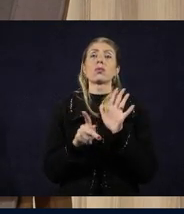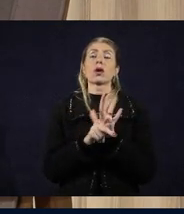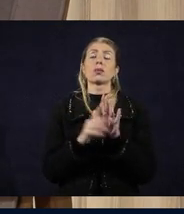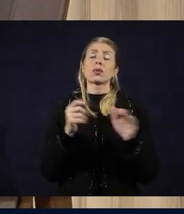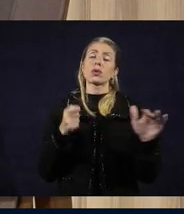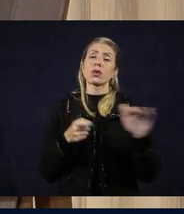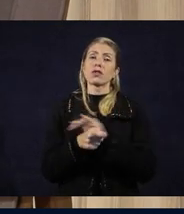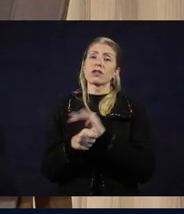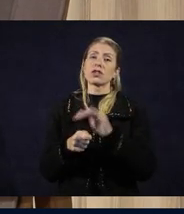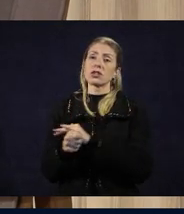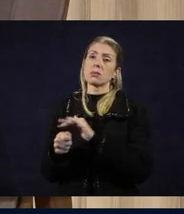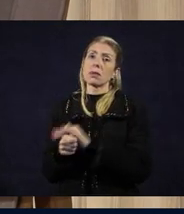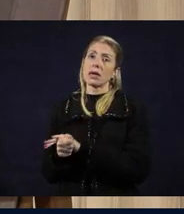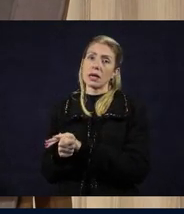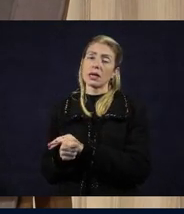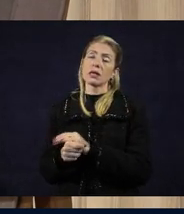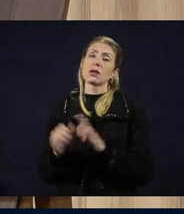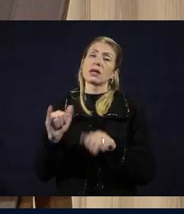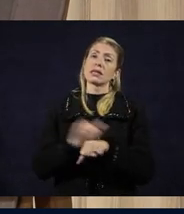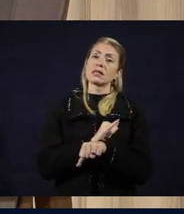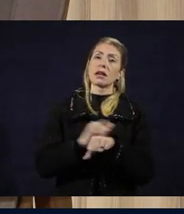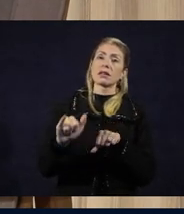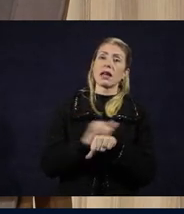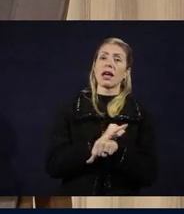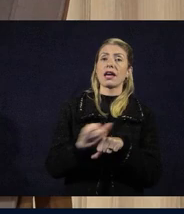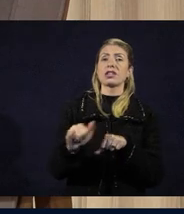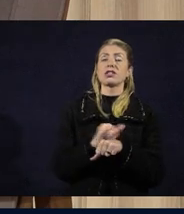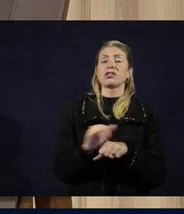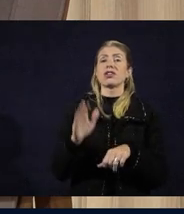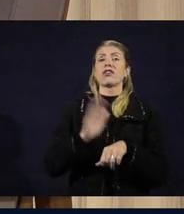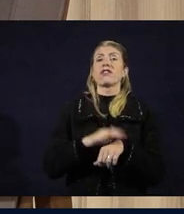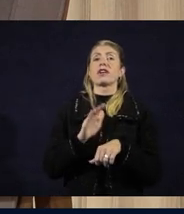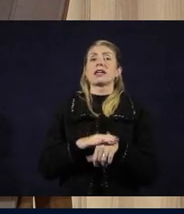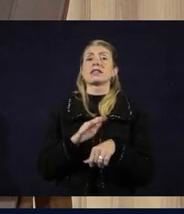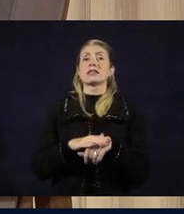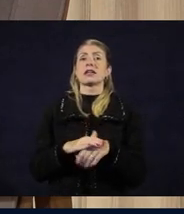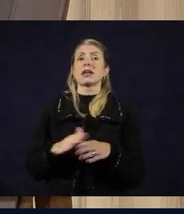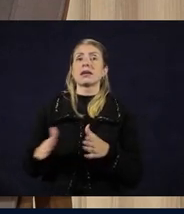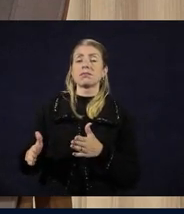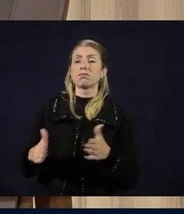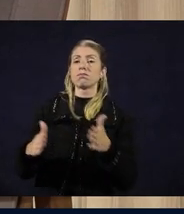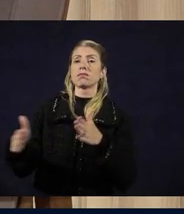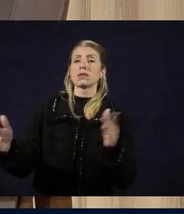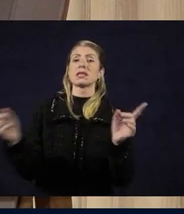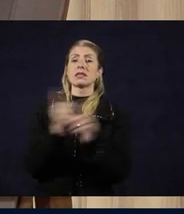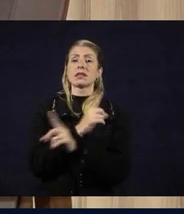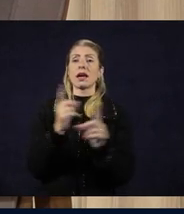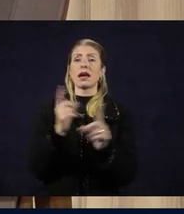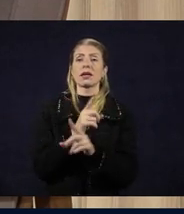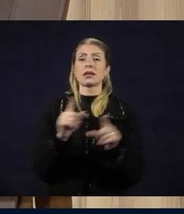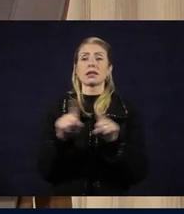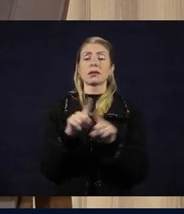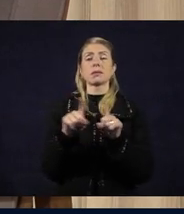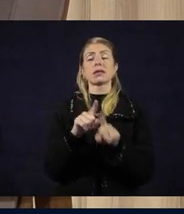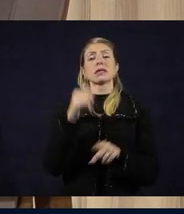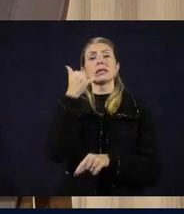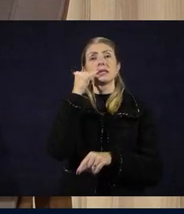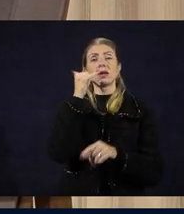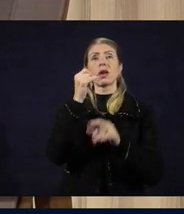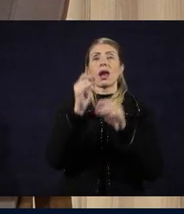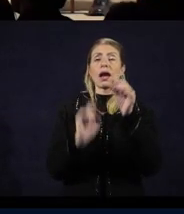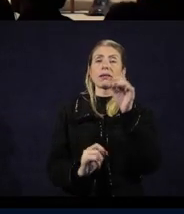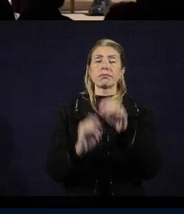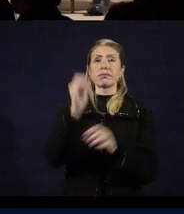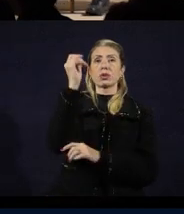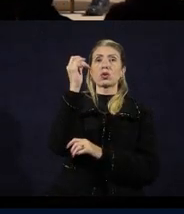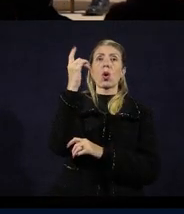têm que fazer nas respectivas estratégias Abrir Estrada levar torre de celular enfim Se a gente pudesse falar um pouquinho disso particularmente na região de Fronteira seria